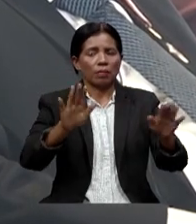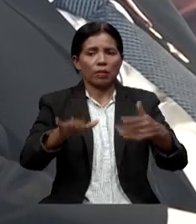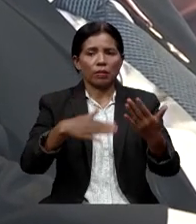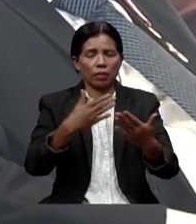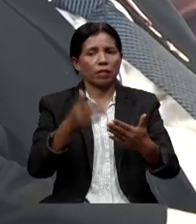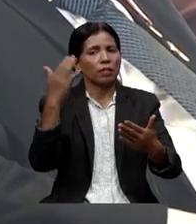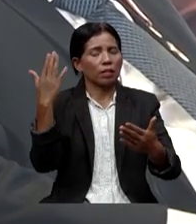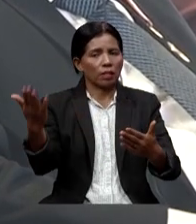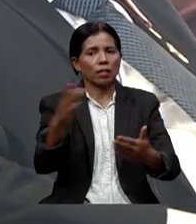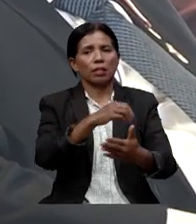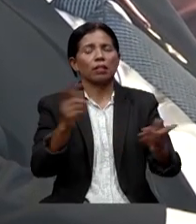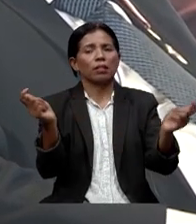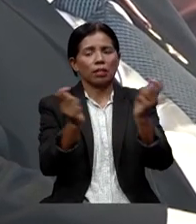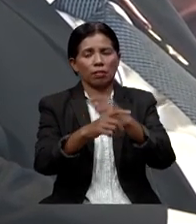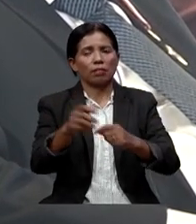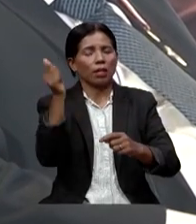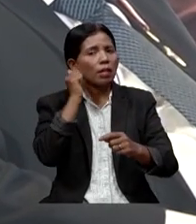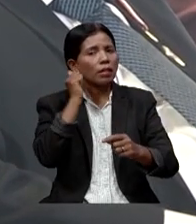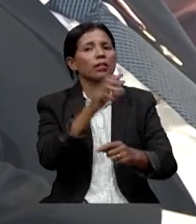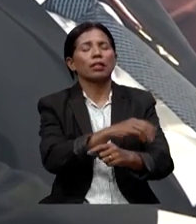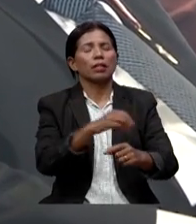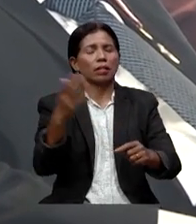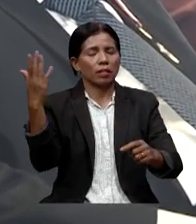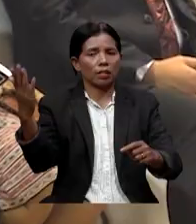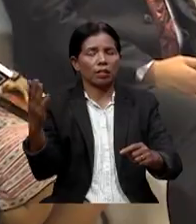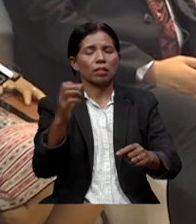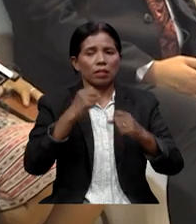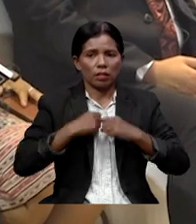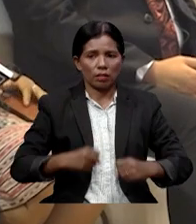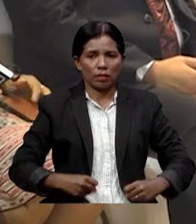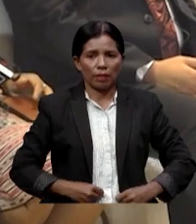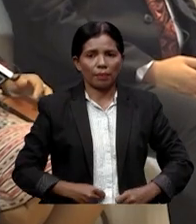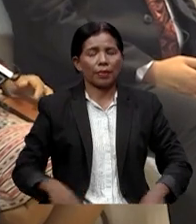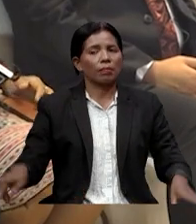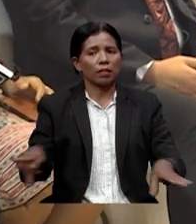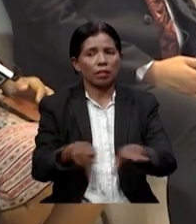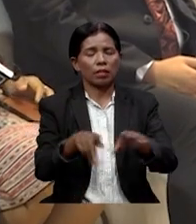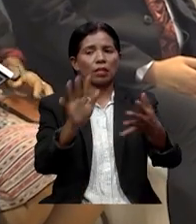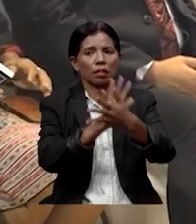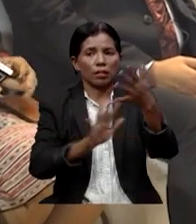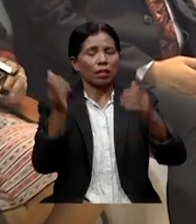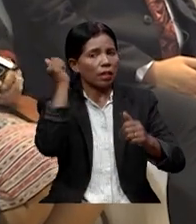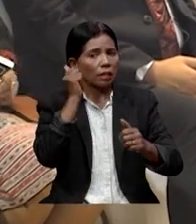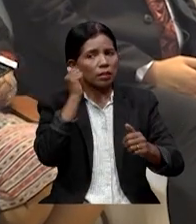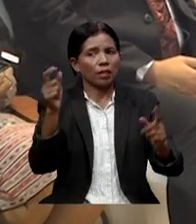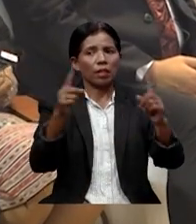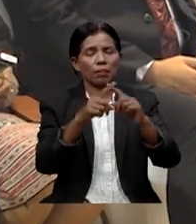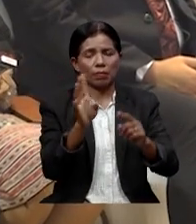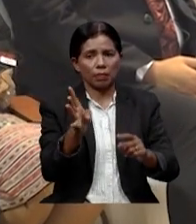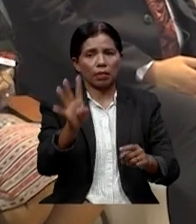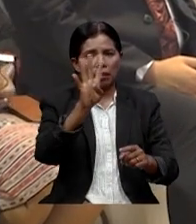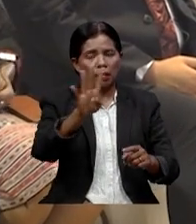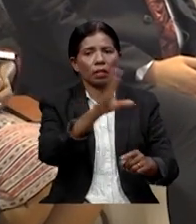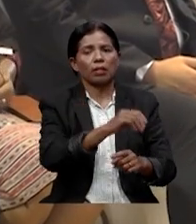iha transformação ASEAN no resiliência iha setor saúde. Participa iha cerimônia ASEAN badala hat nulu resin hat no